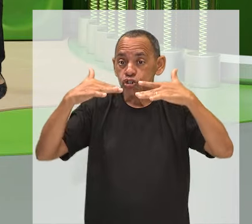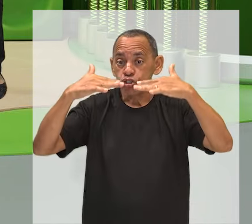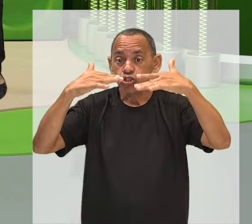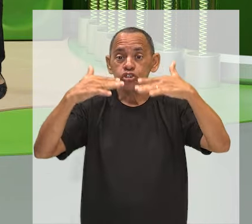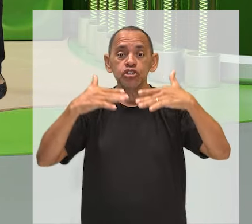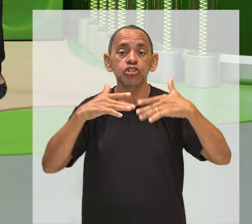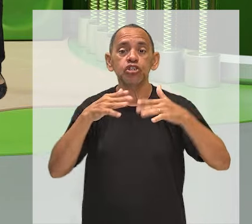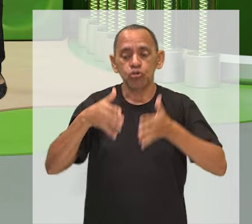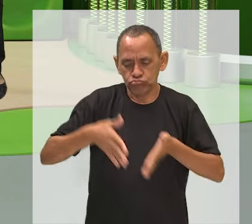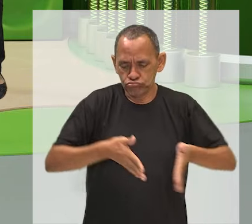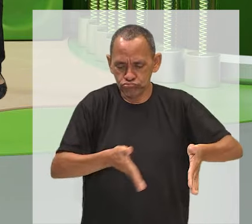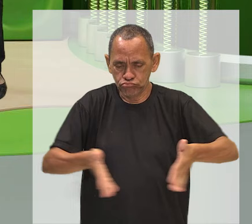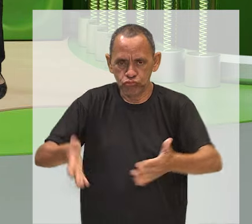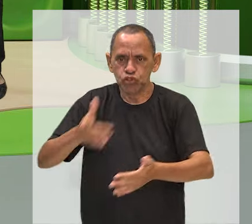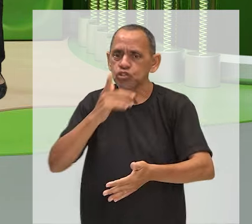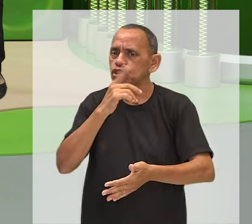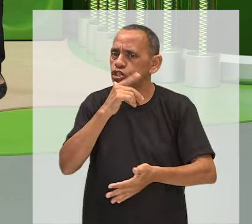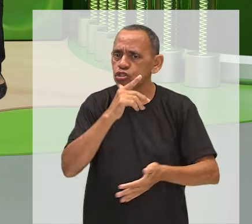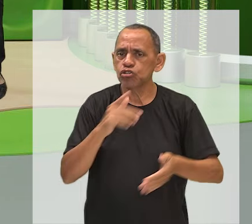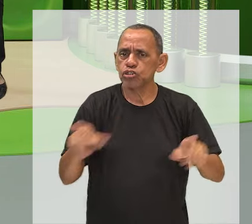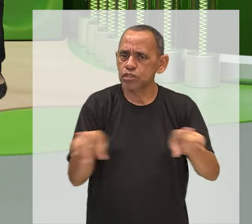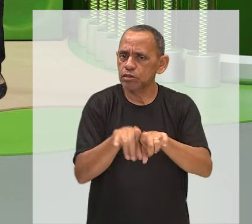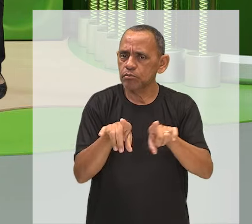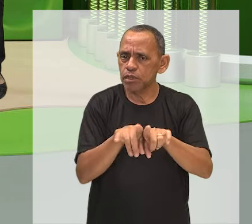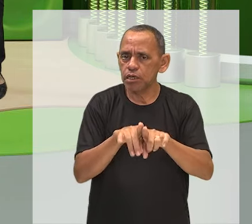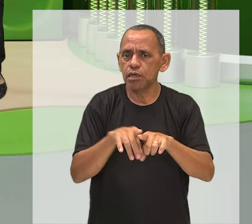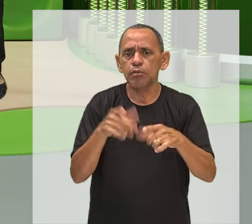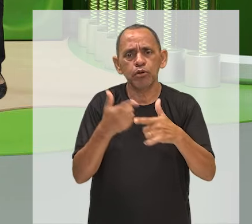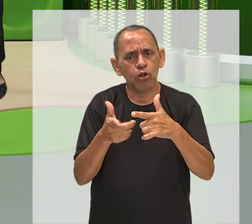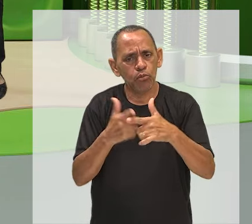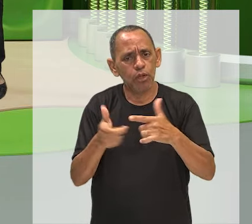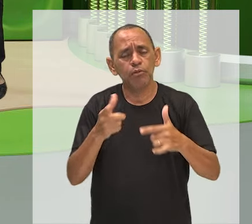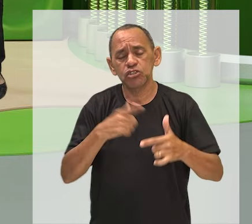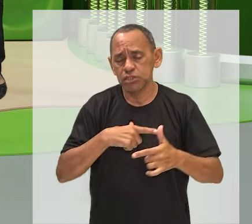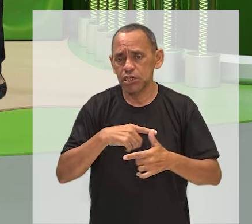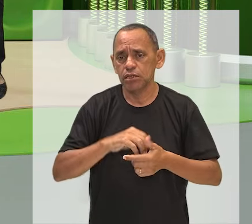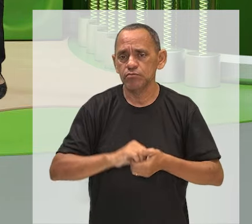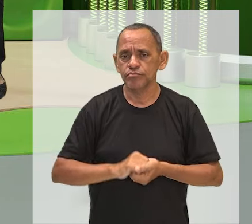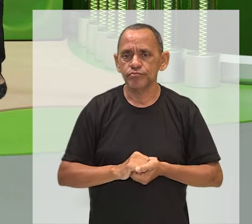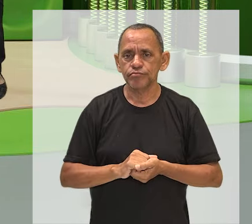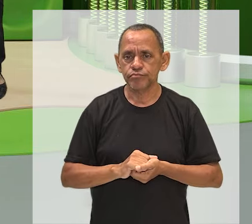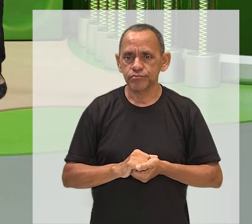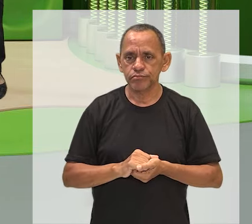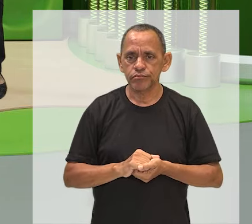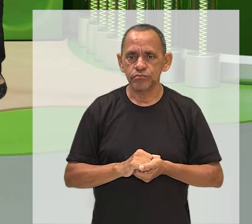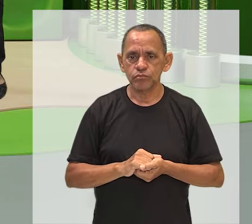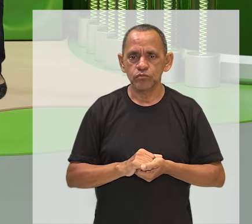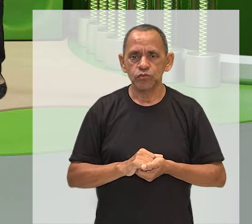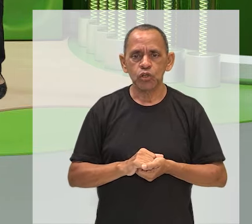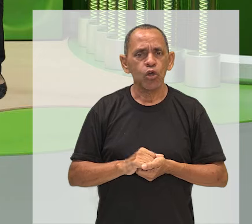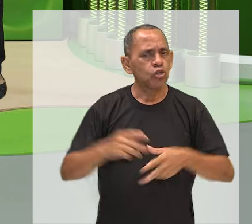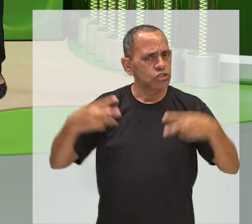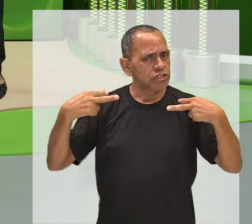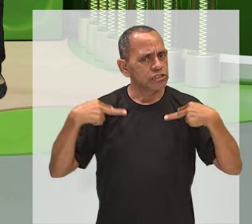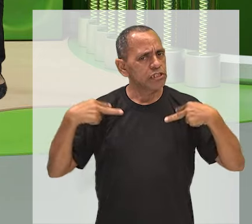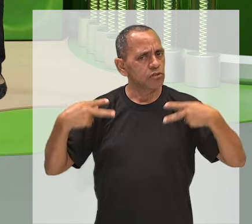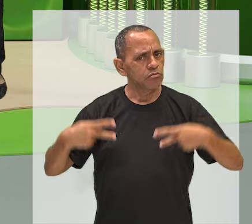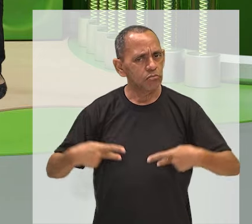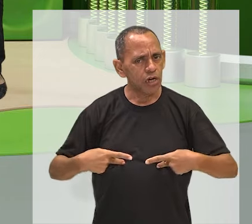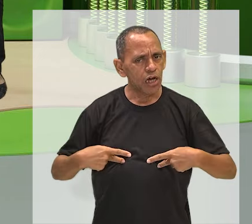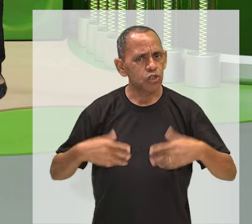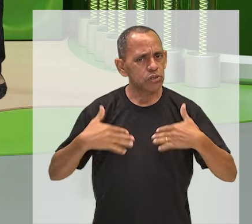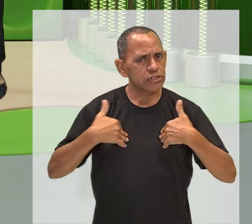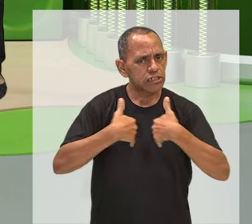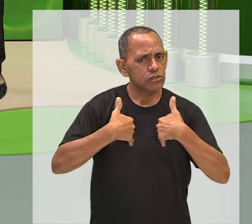falta aí de água, de umidade vai trazer prejuízos. E quem sofre com isso não é só a floresta, não são só